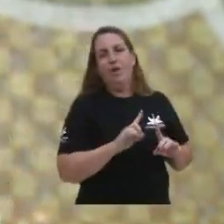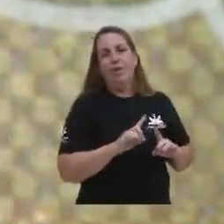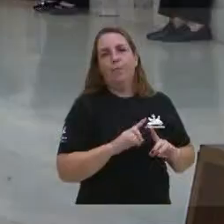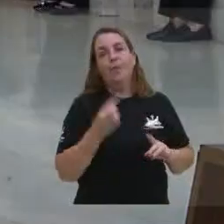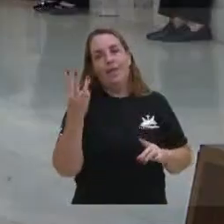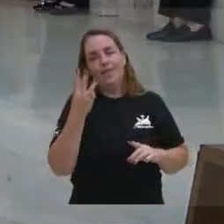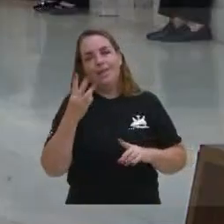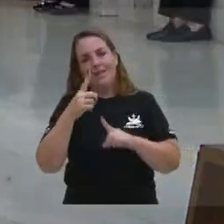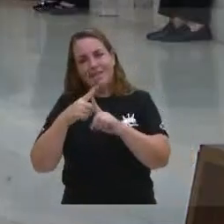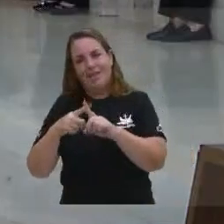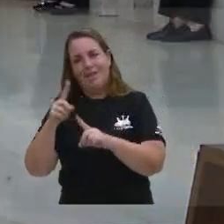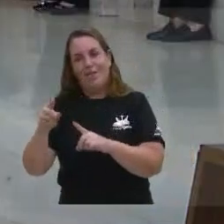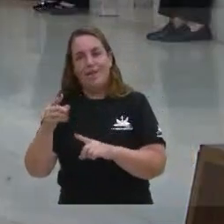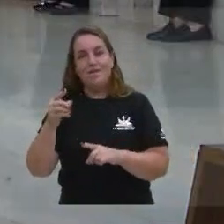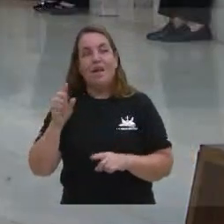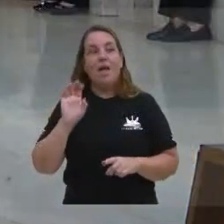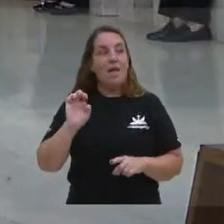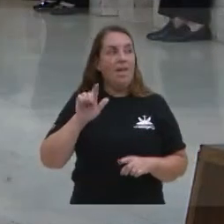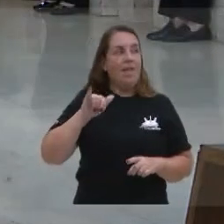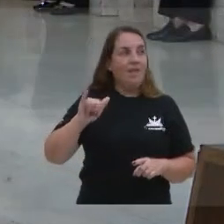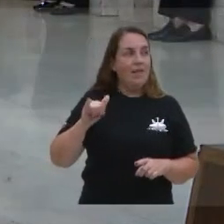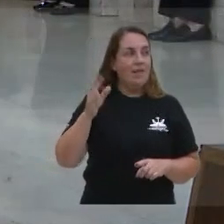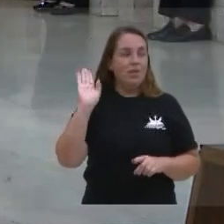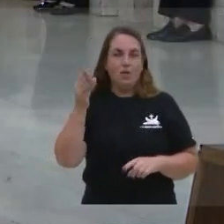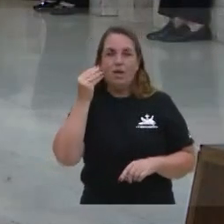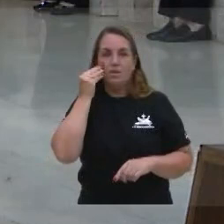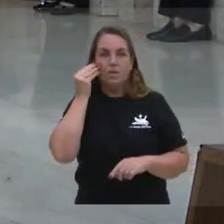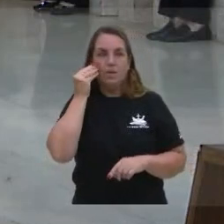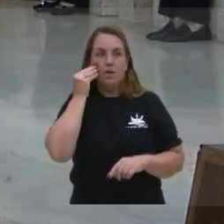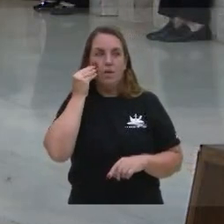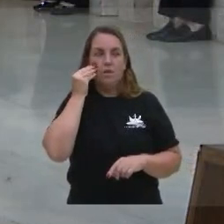Eli, que era experiente em Deus,